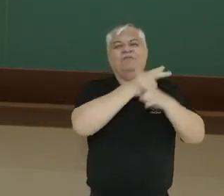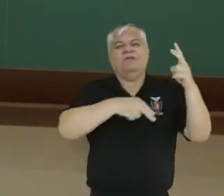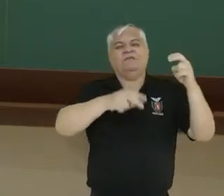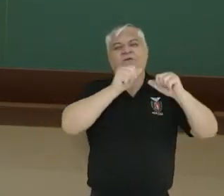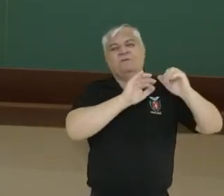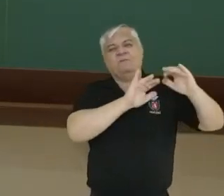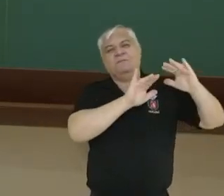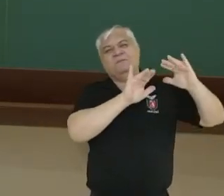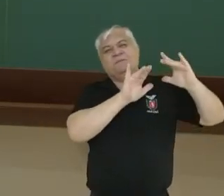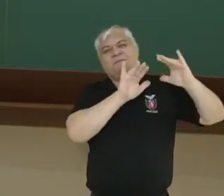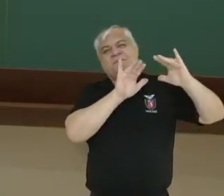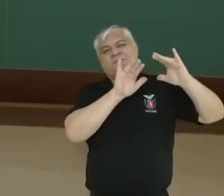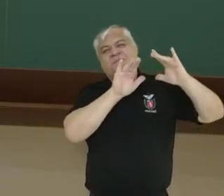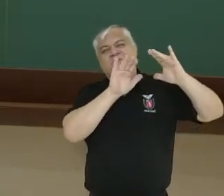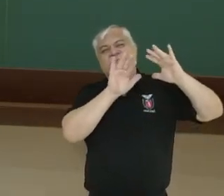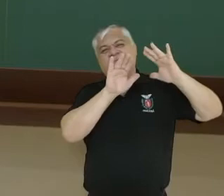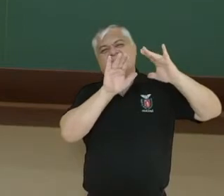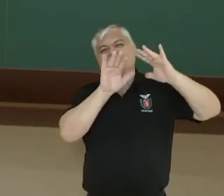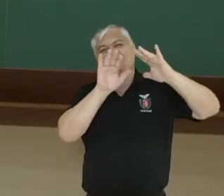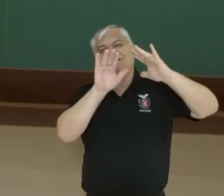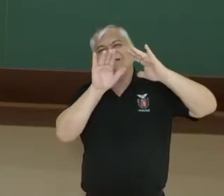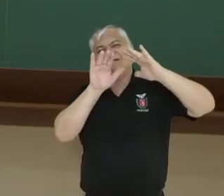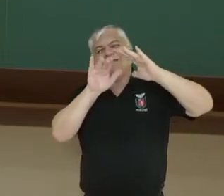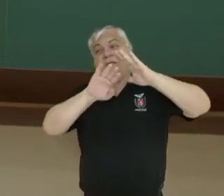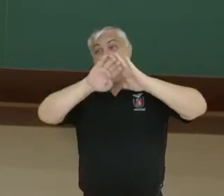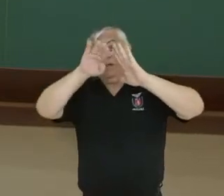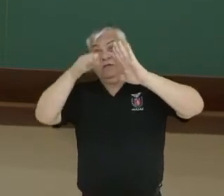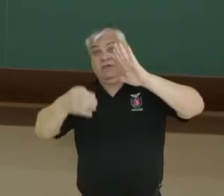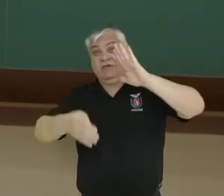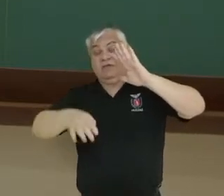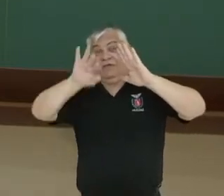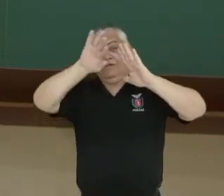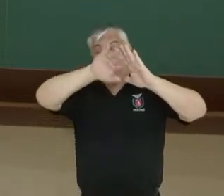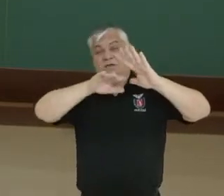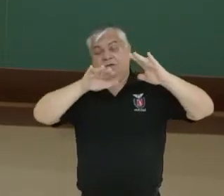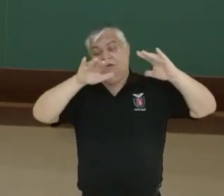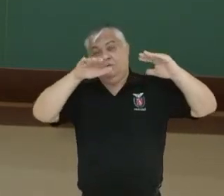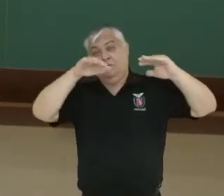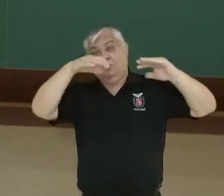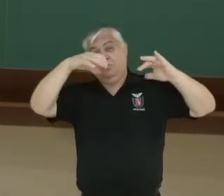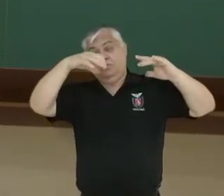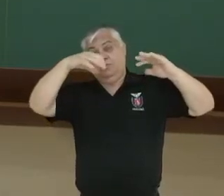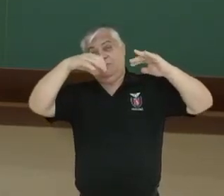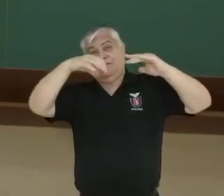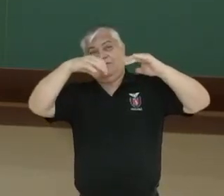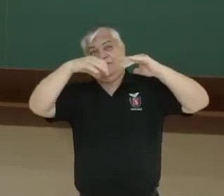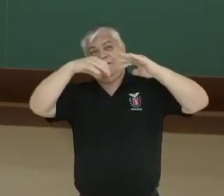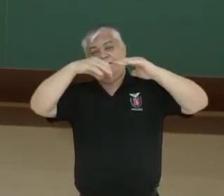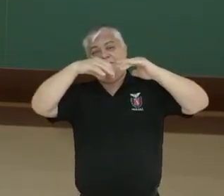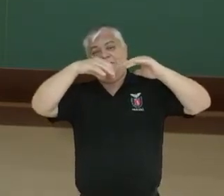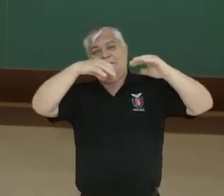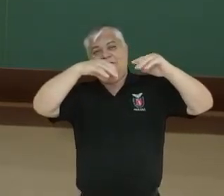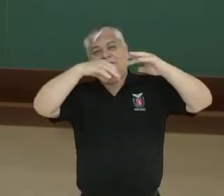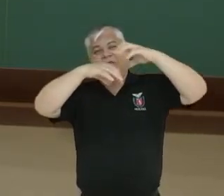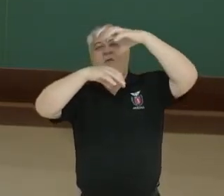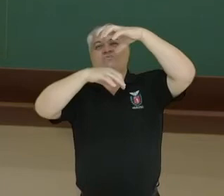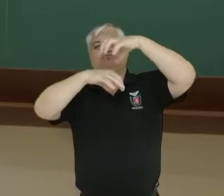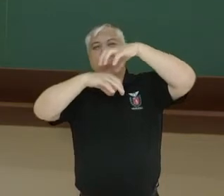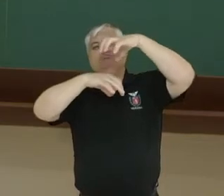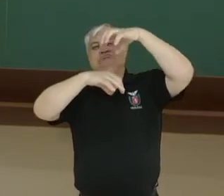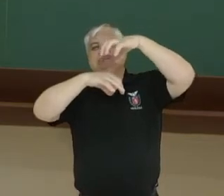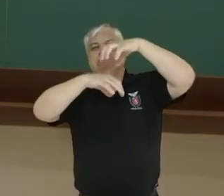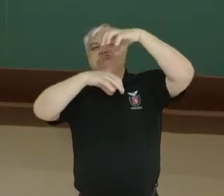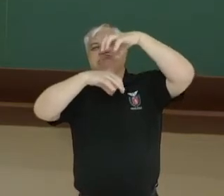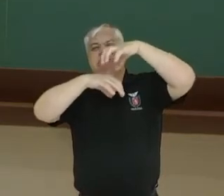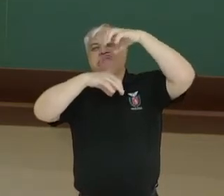né? Vai se encontrar aqui com uma barreira de relevo, que é a serra, e as nuvens vão ficar muito carregadas e